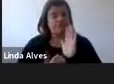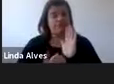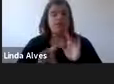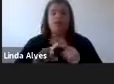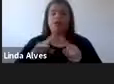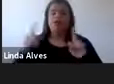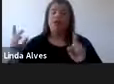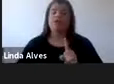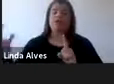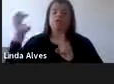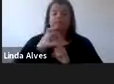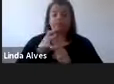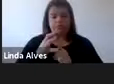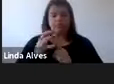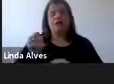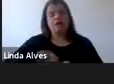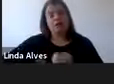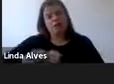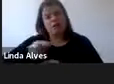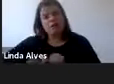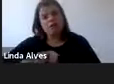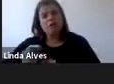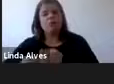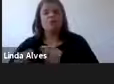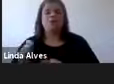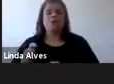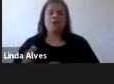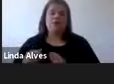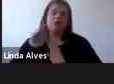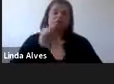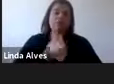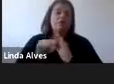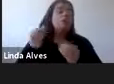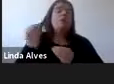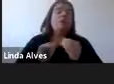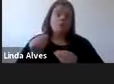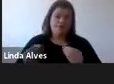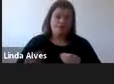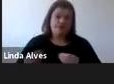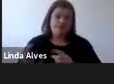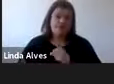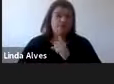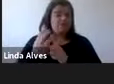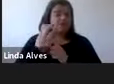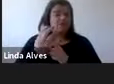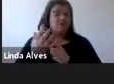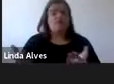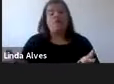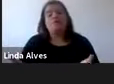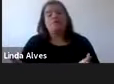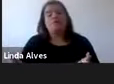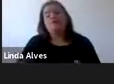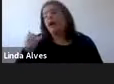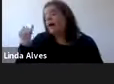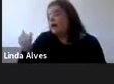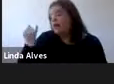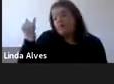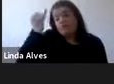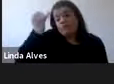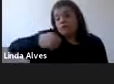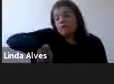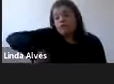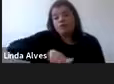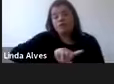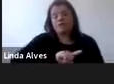impacto econômico, vai se reajustar os salários, como está programado, isso vai ter um impacto na nossa estruturação. Mas isso é importante para nós. Então, isso